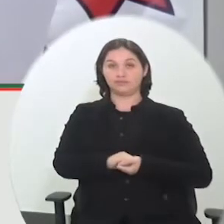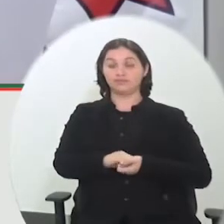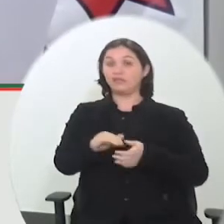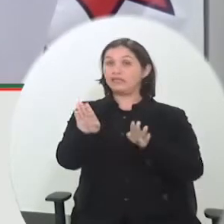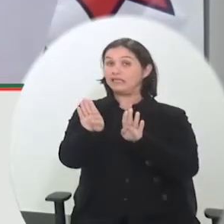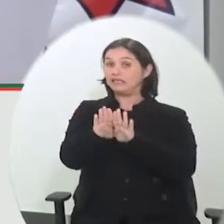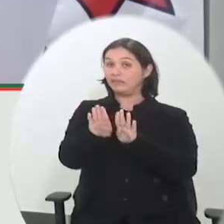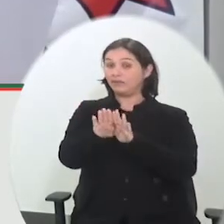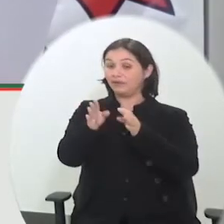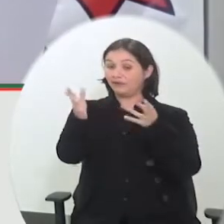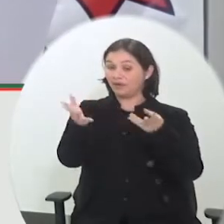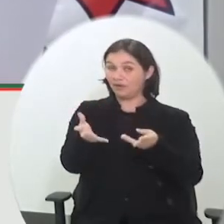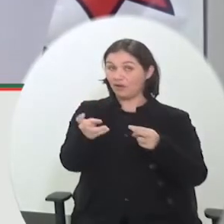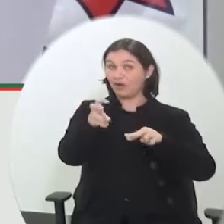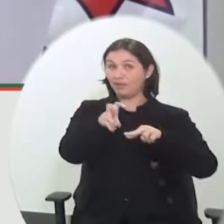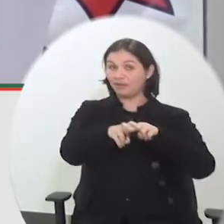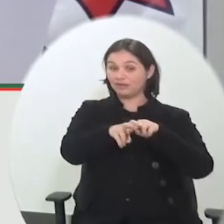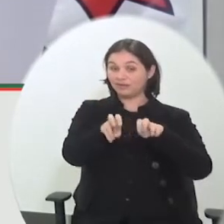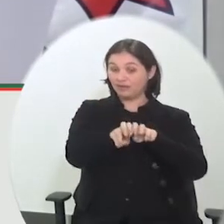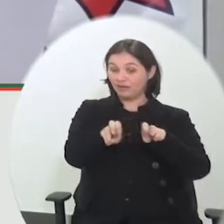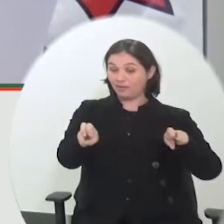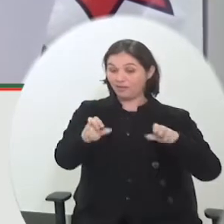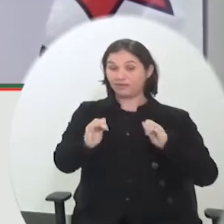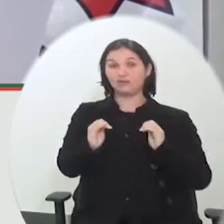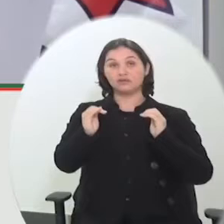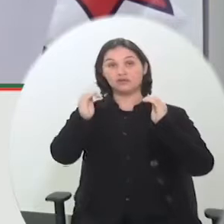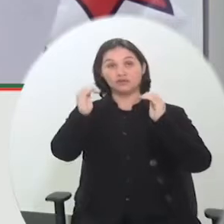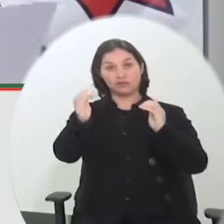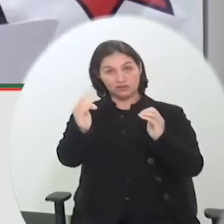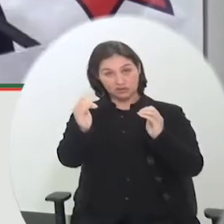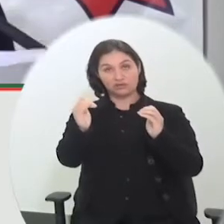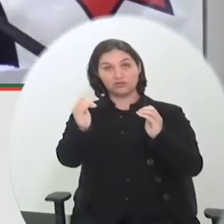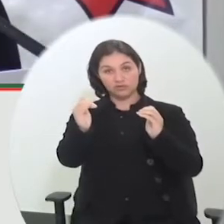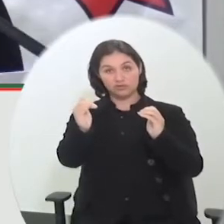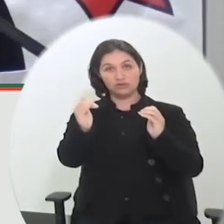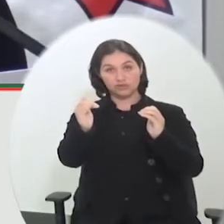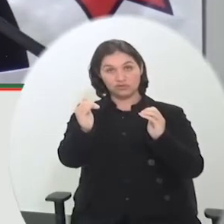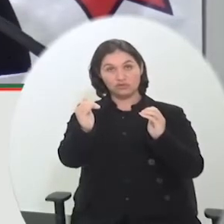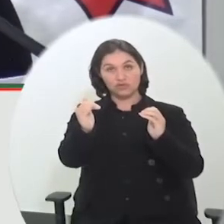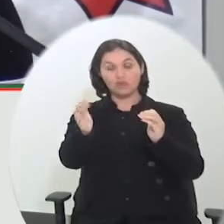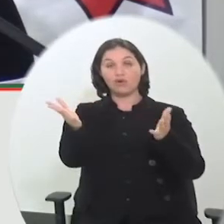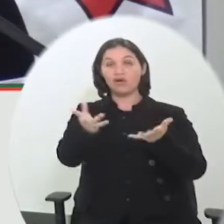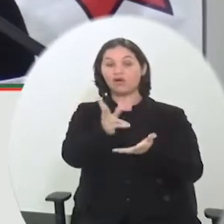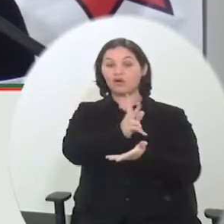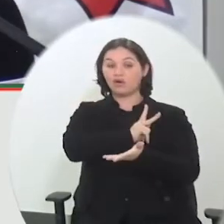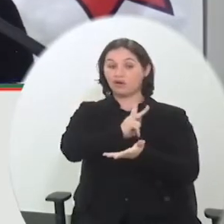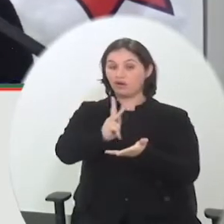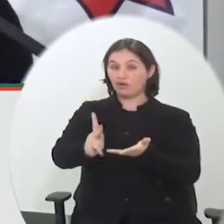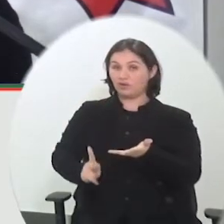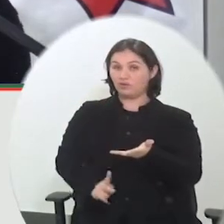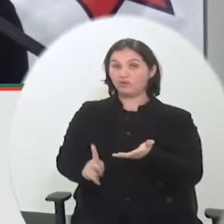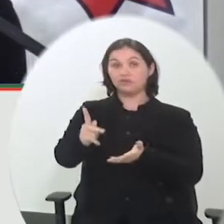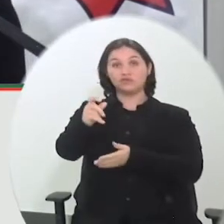da mesa, o presidente desta sessão solene, Aldinei João Potelec, convida.